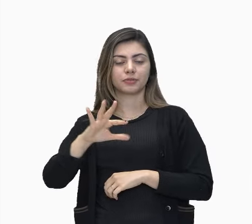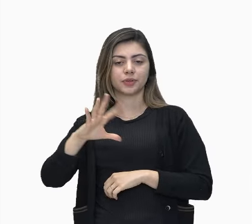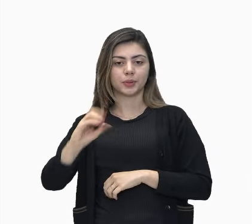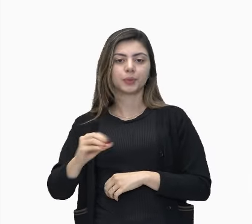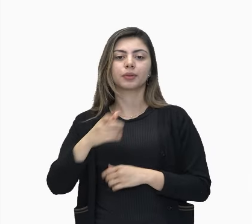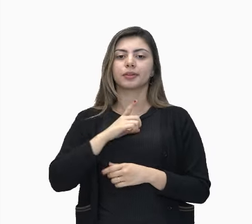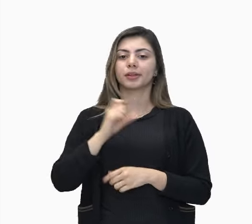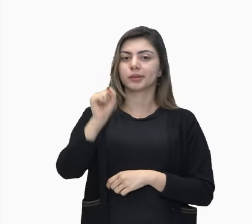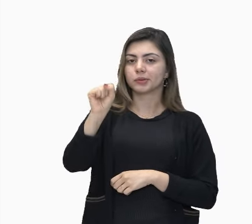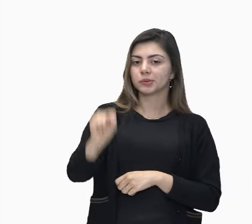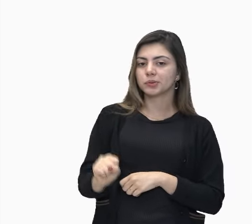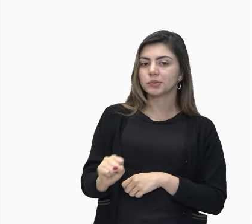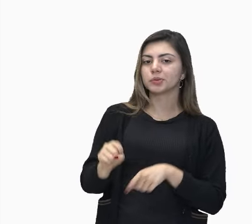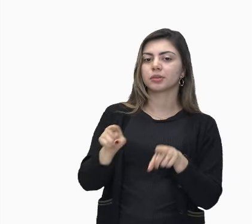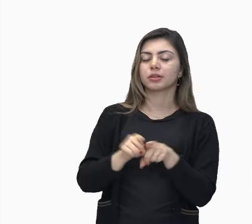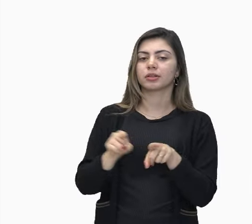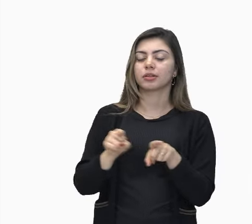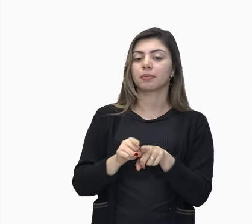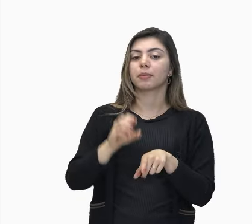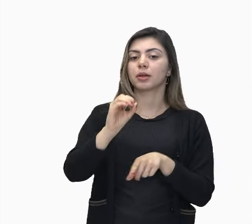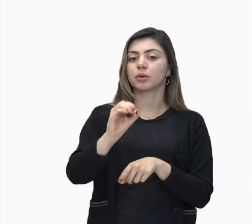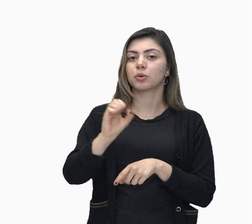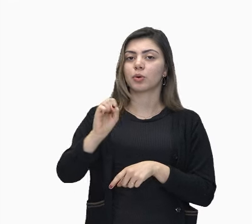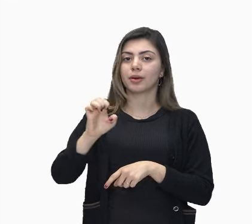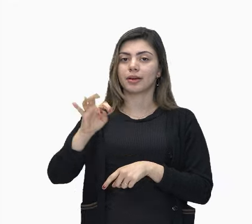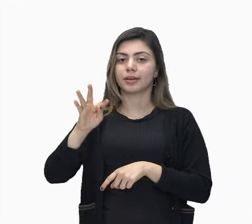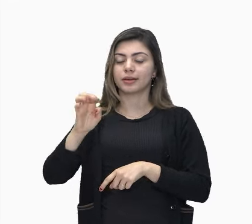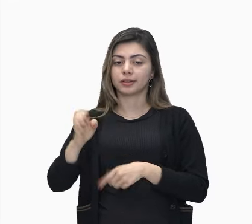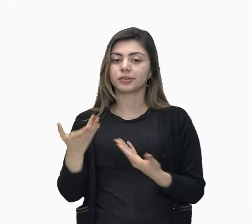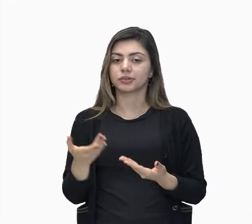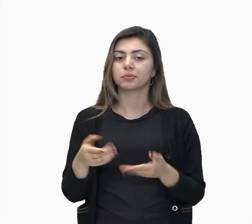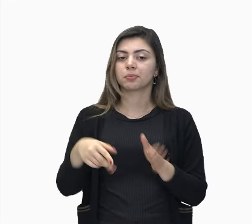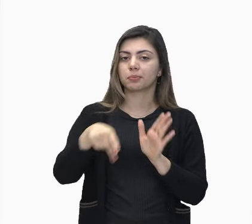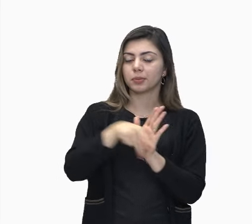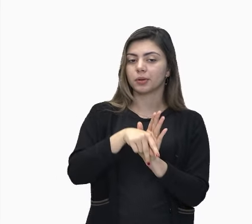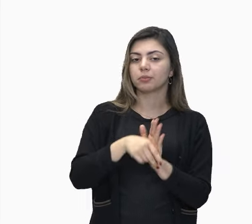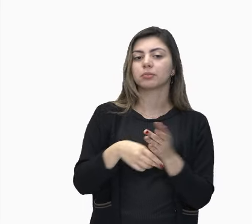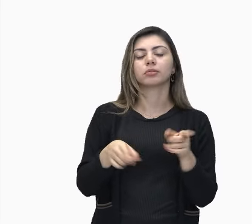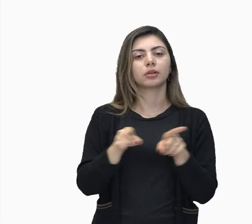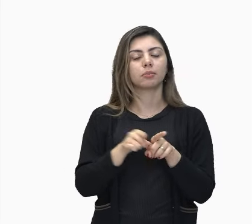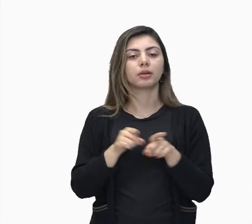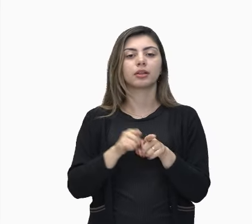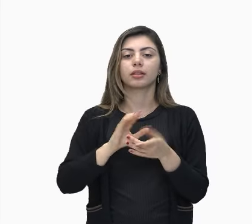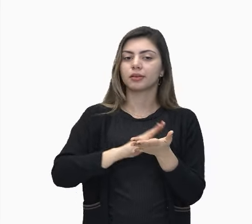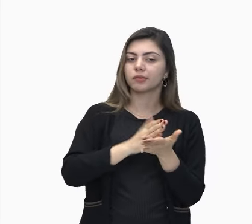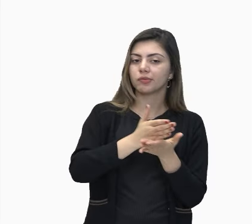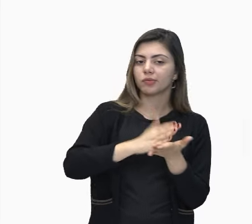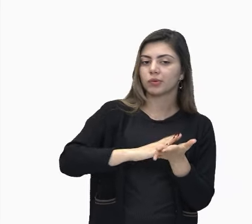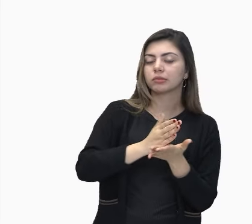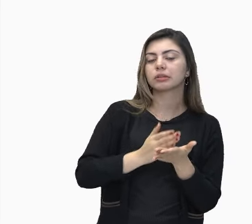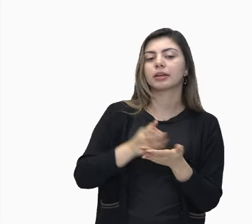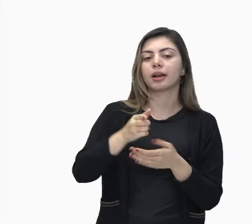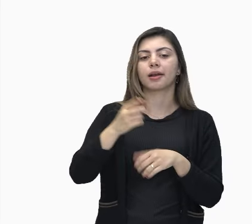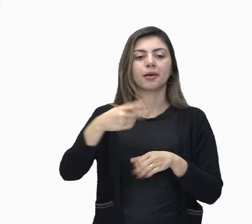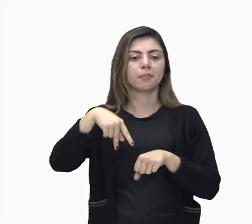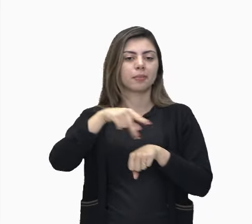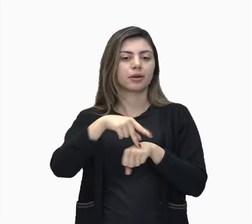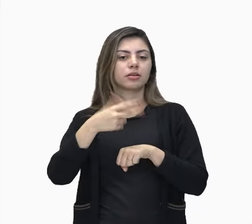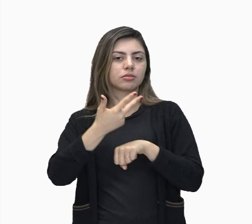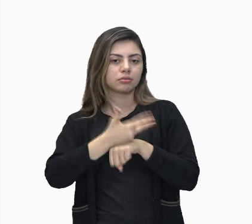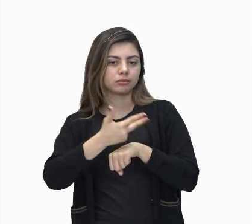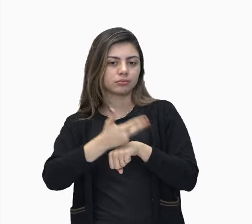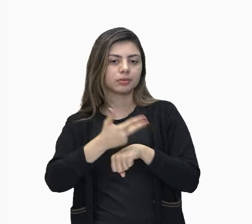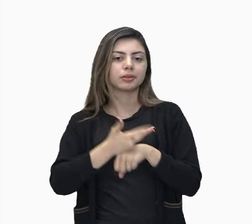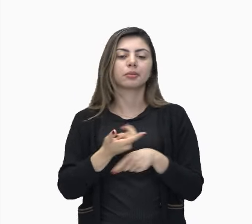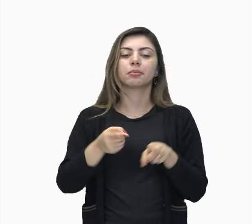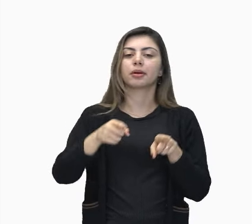parte oeste do México. Vai fazer também fronteira com a parte ali de Guatemala